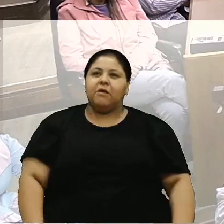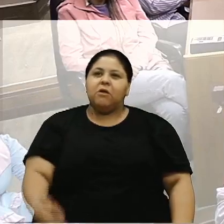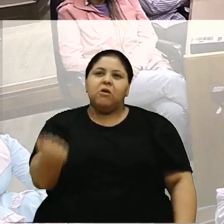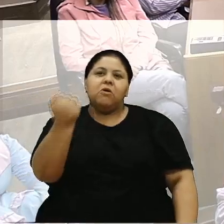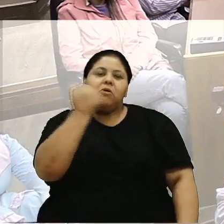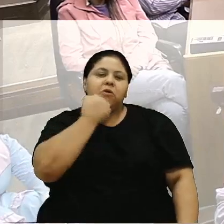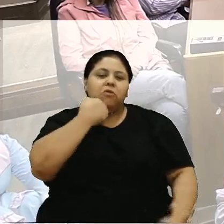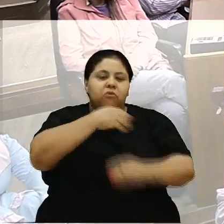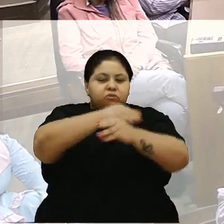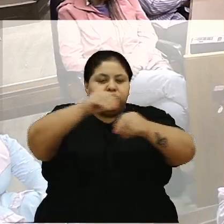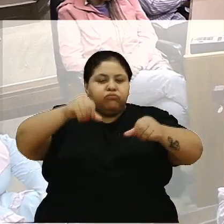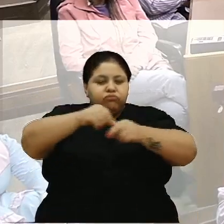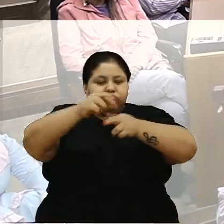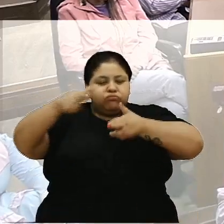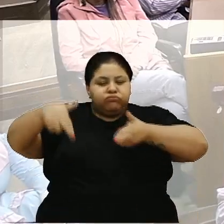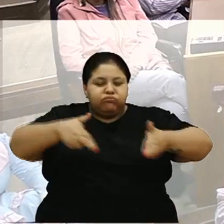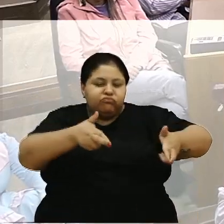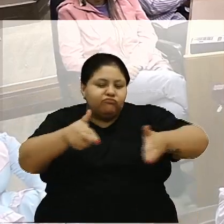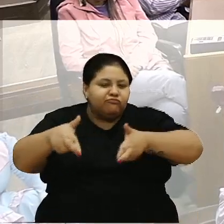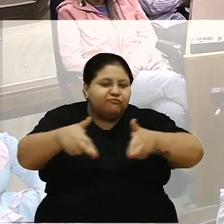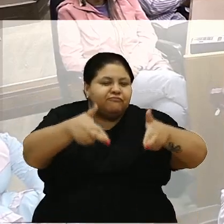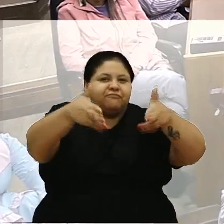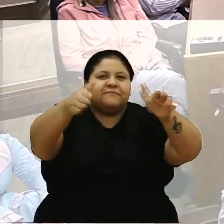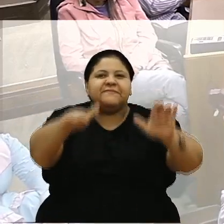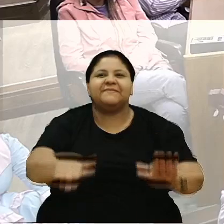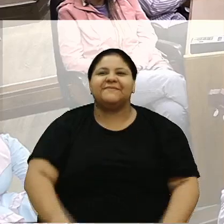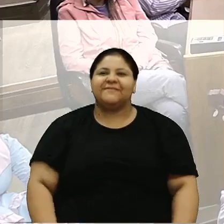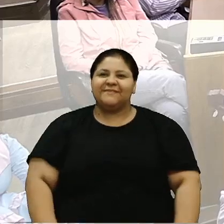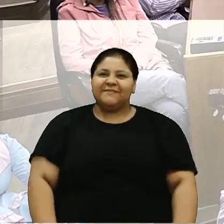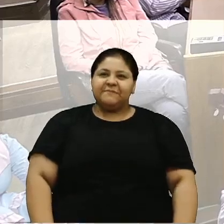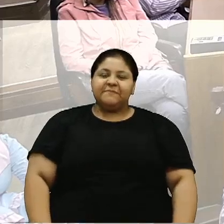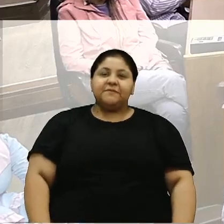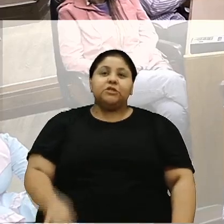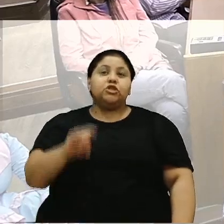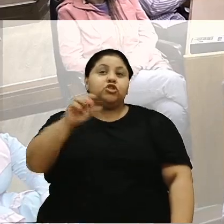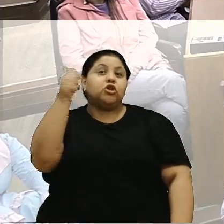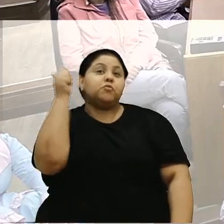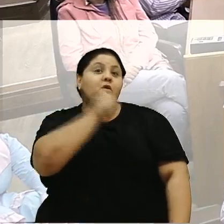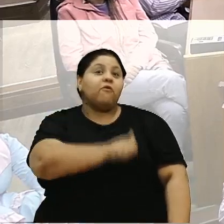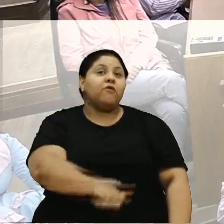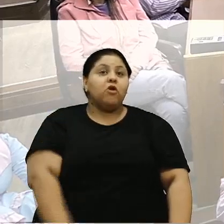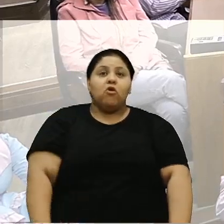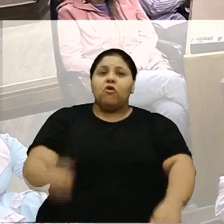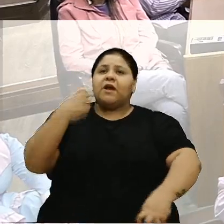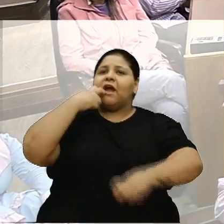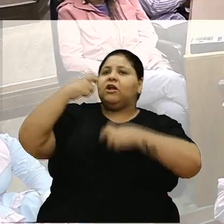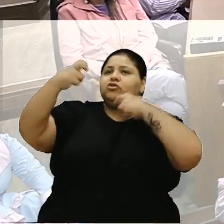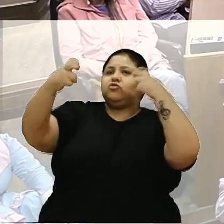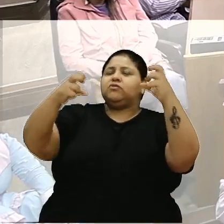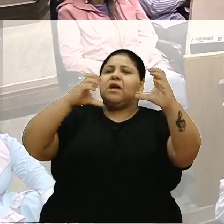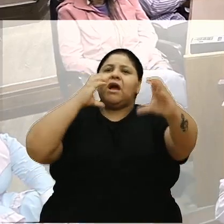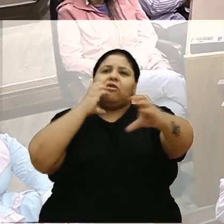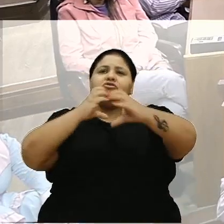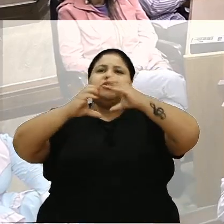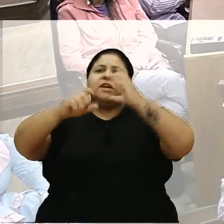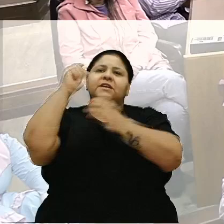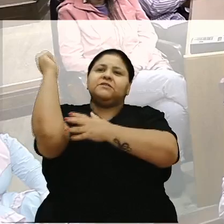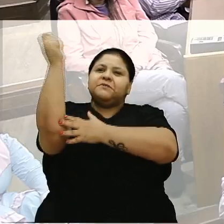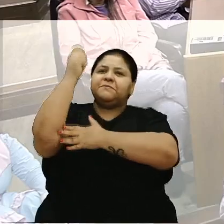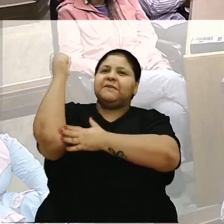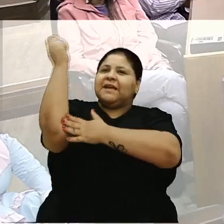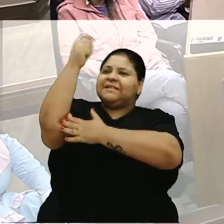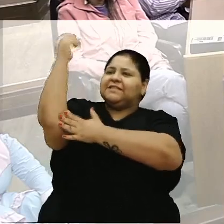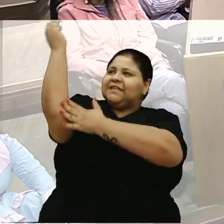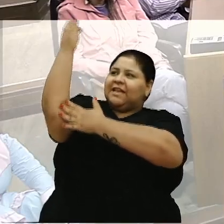das mouras, das quebradas do Anhambuí. Só as mulheres. Ouve o canto gauchesco